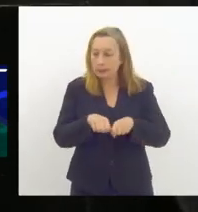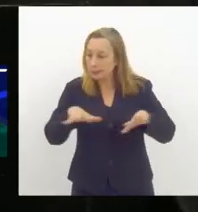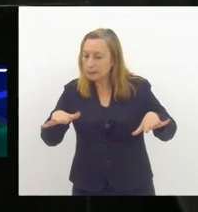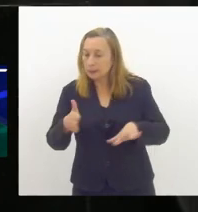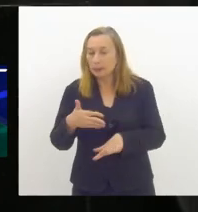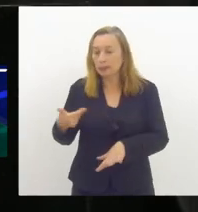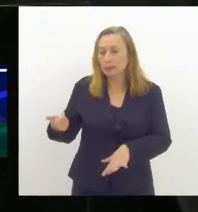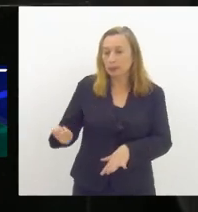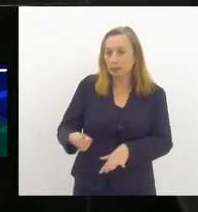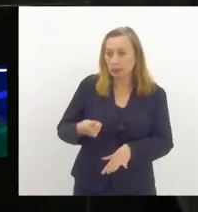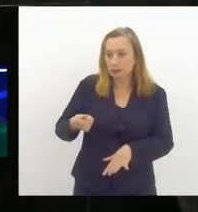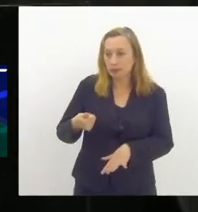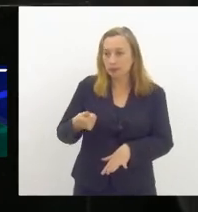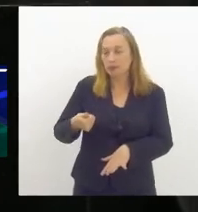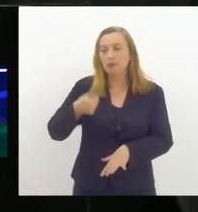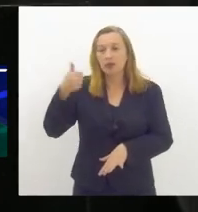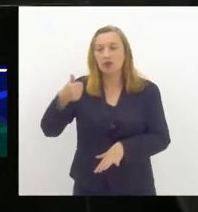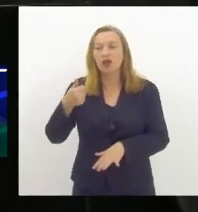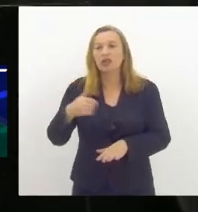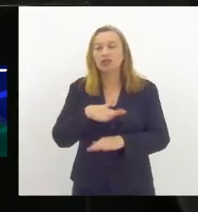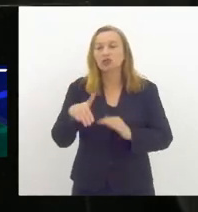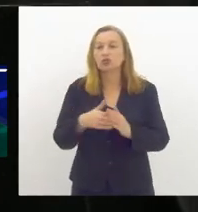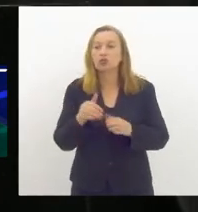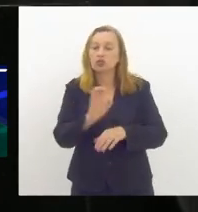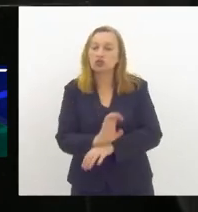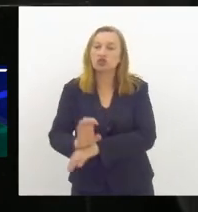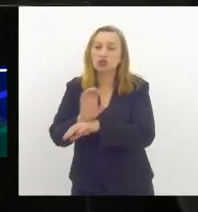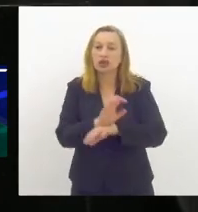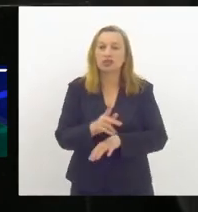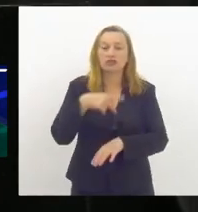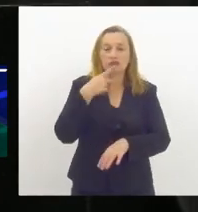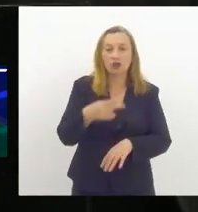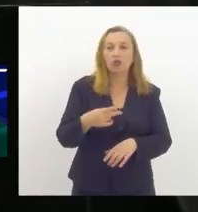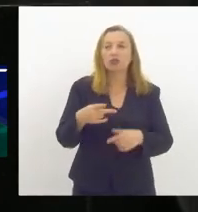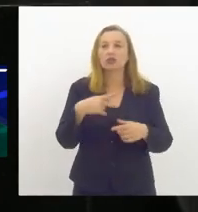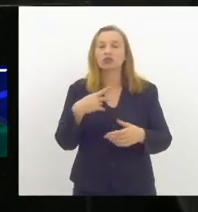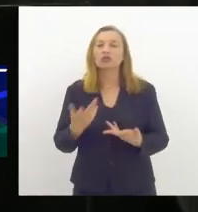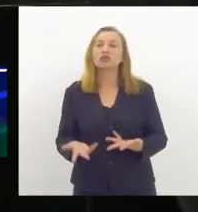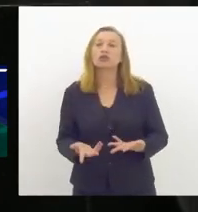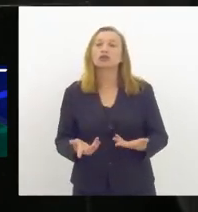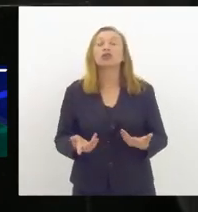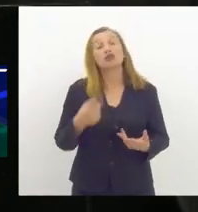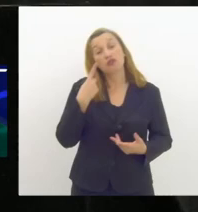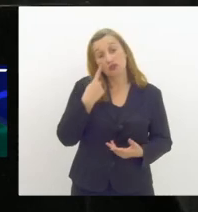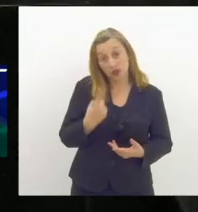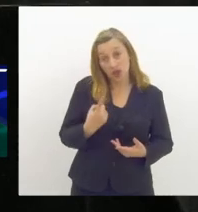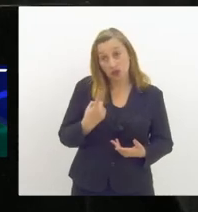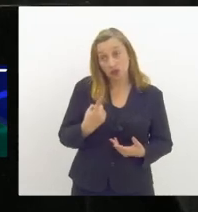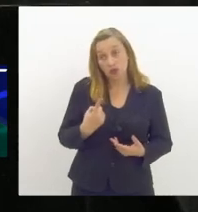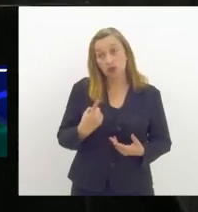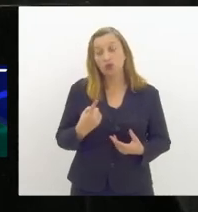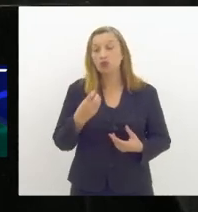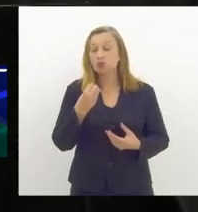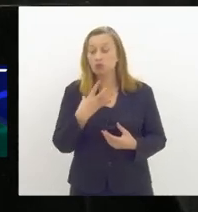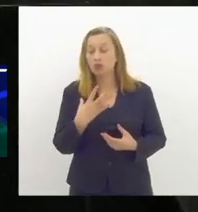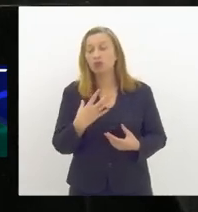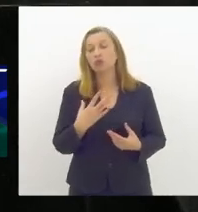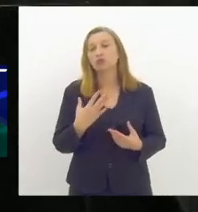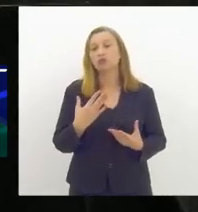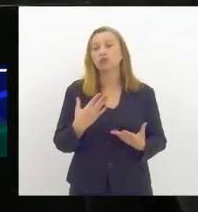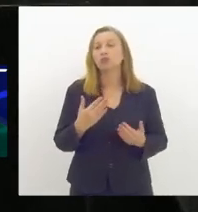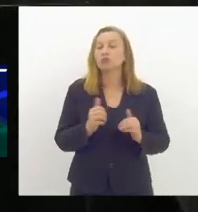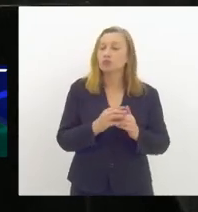ampliado e melhorado em todo o estado e assim ele falou no seu discurso e vejo com muito bons olhos